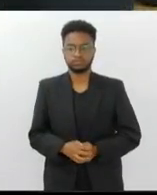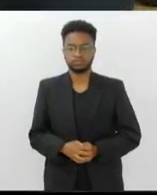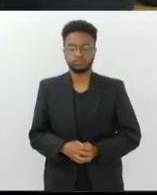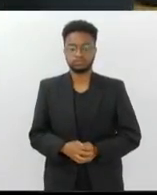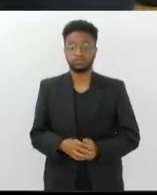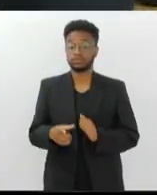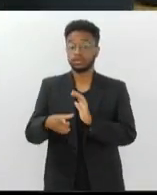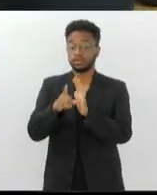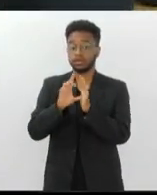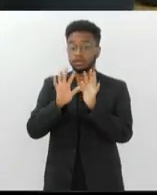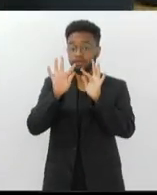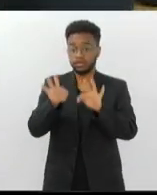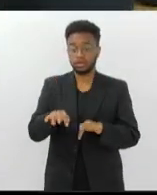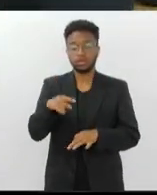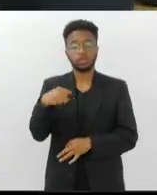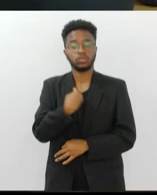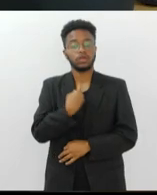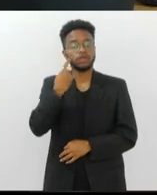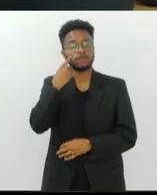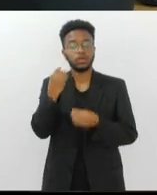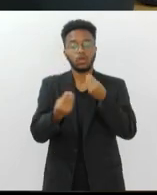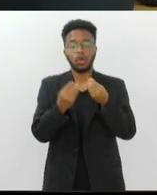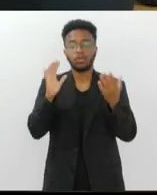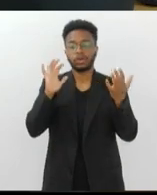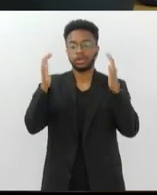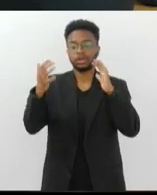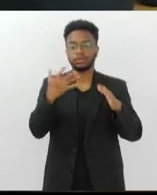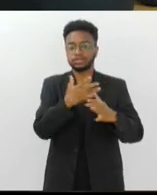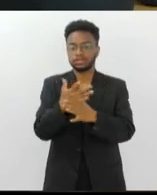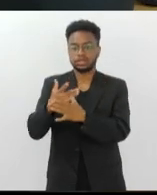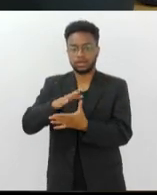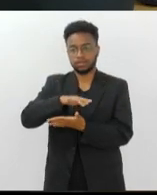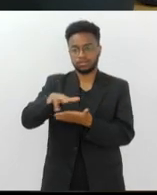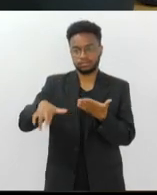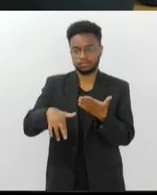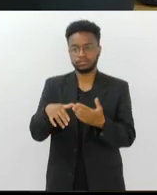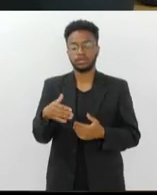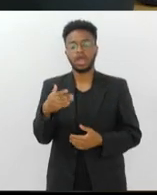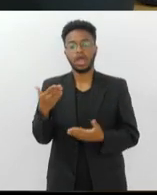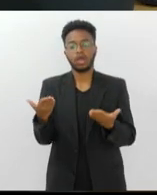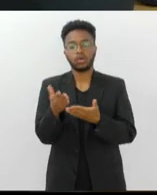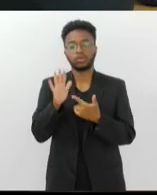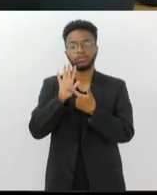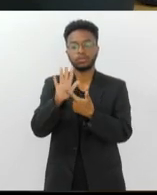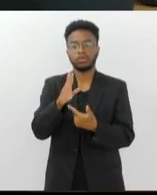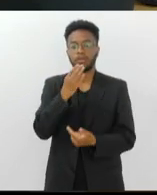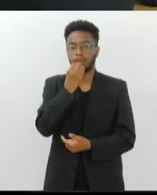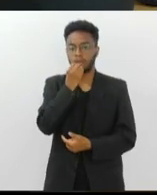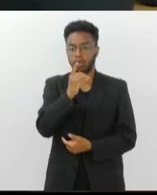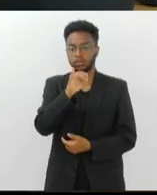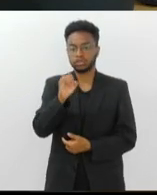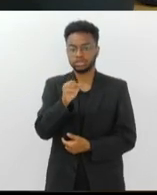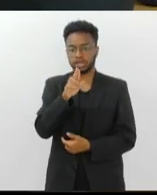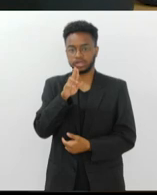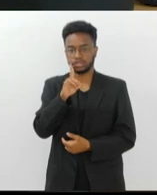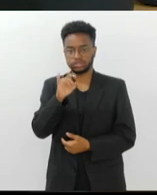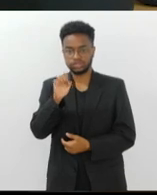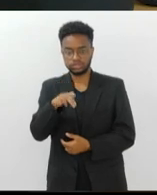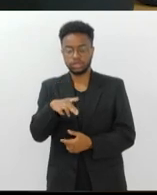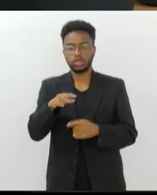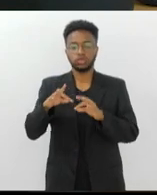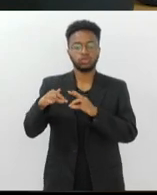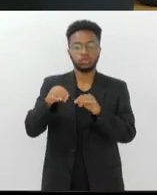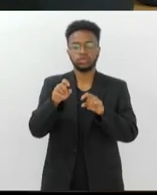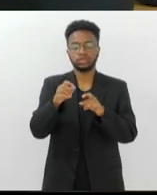E antes de encerrar, vamos dar uma olhada no tempo em algumas cidades do estado. Você vê aqui na tela todas as cidades aí do interior com o